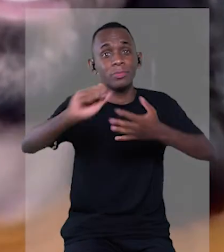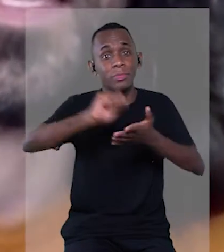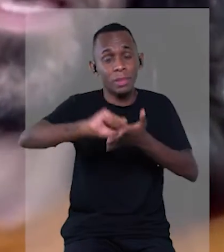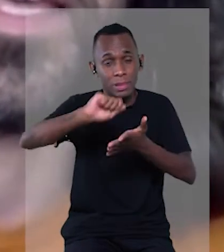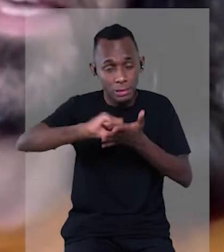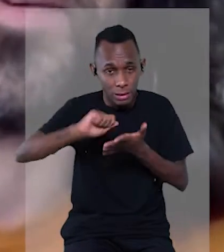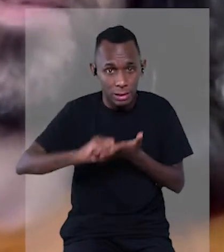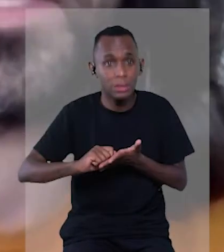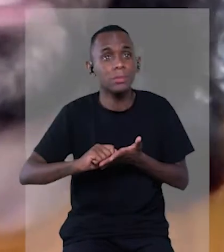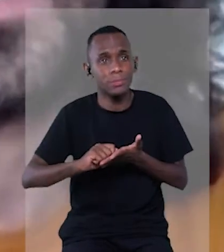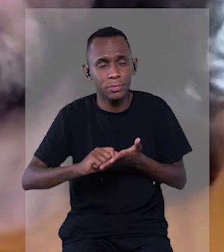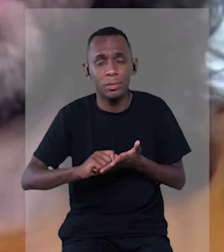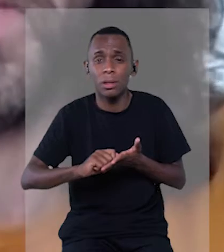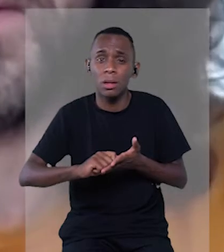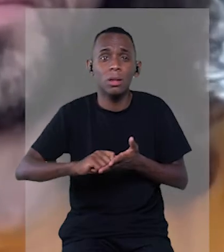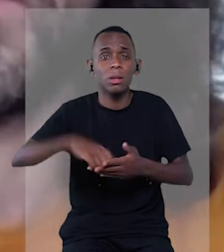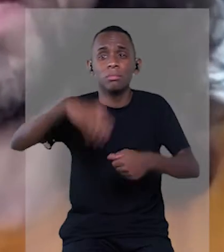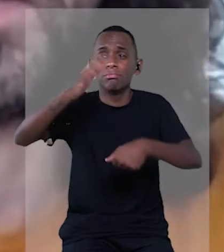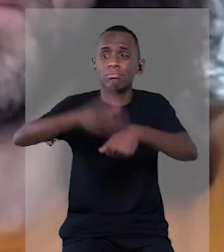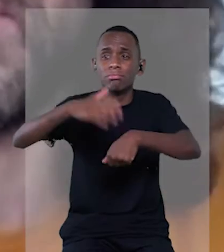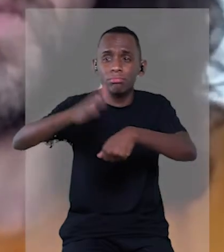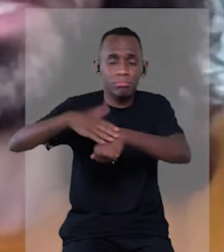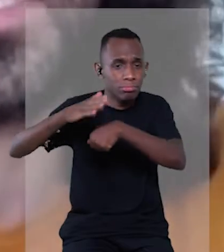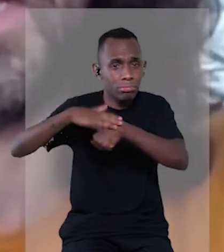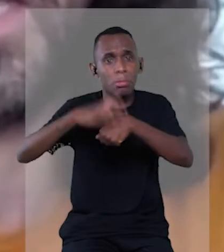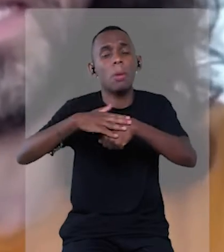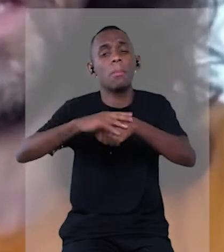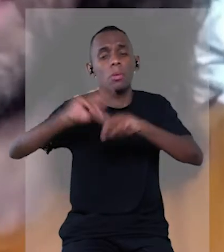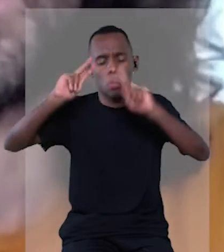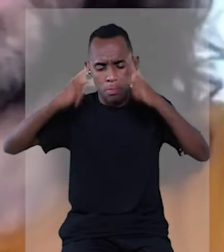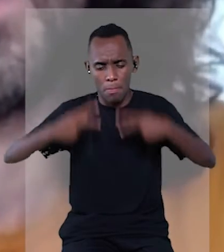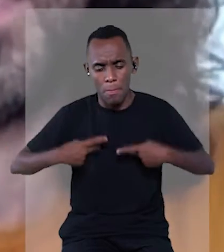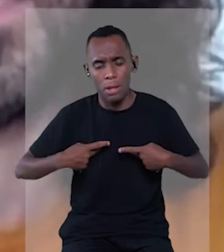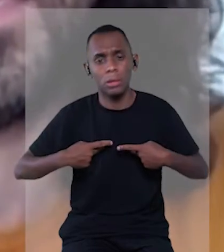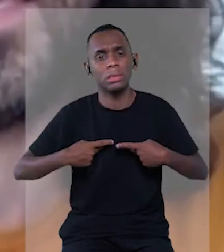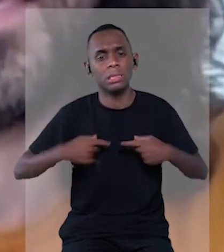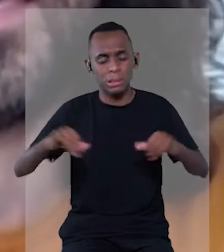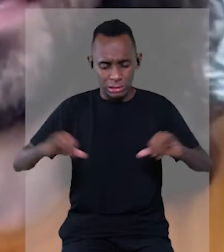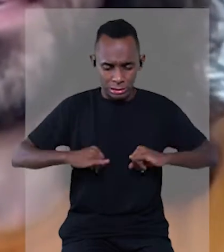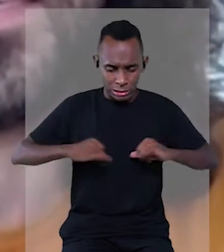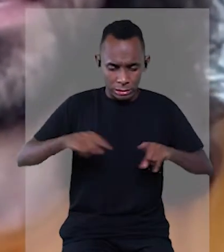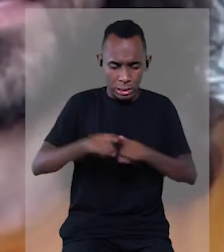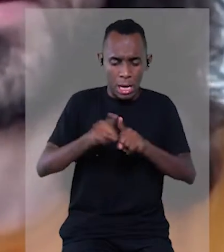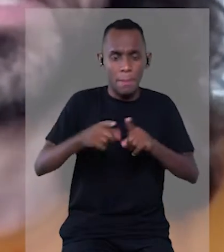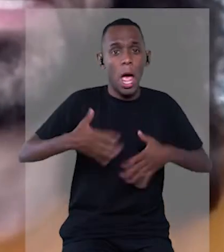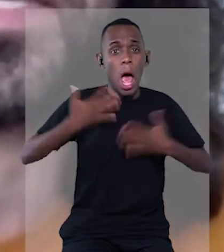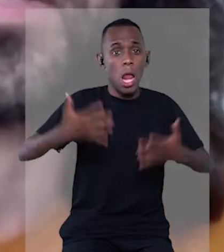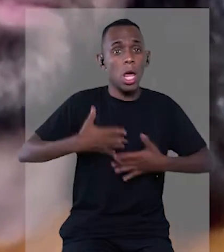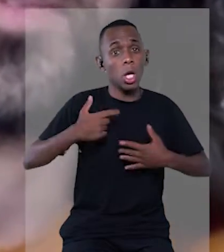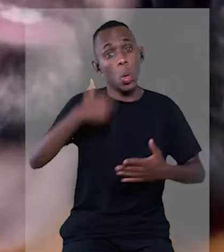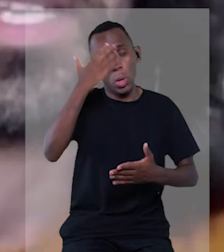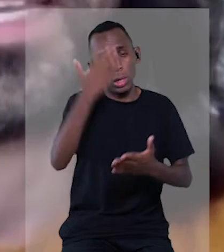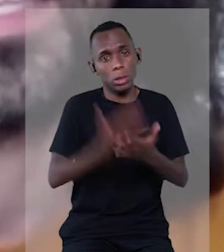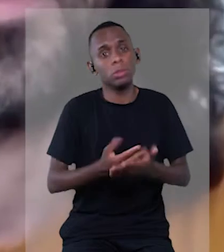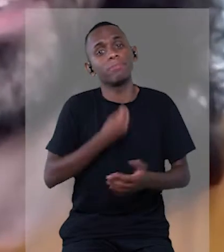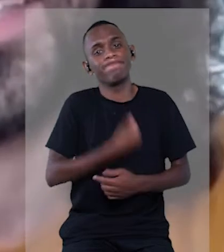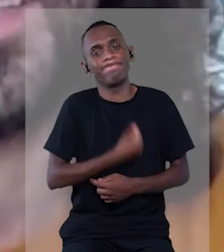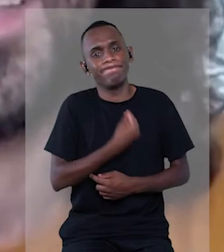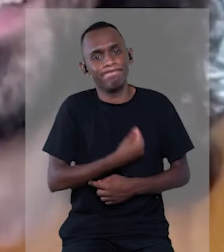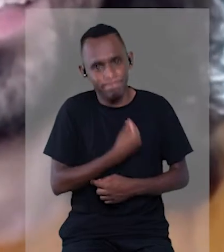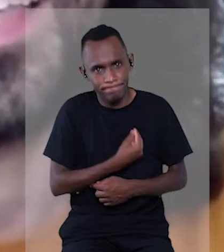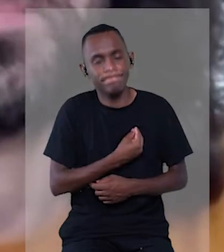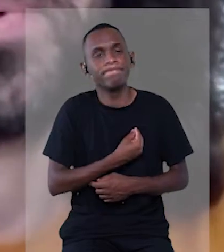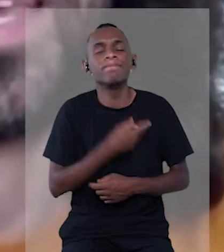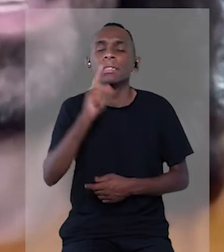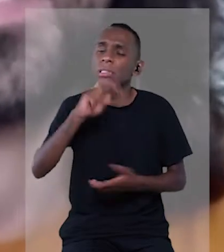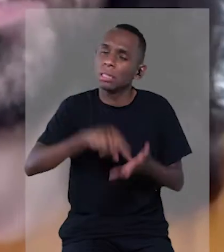traz o humano, as dores, as alegrias, e eu acho que isso, a gente está aqui na